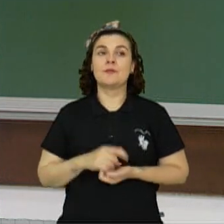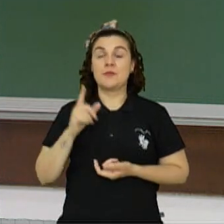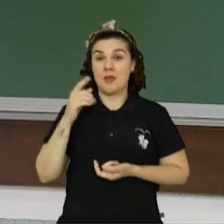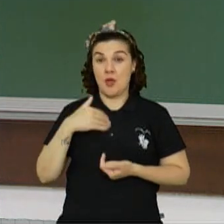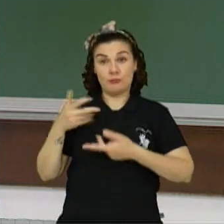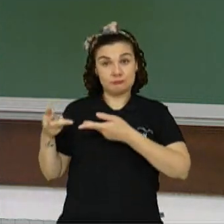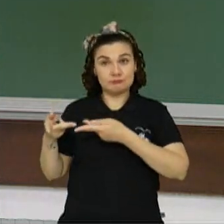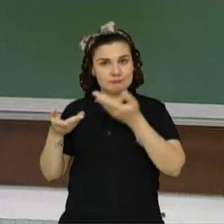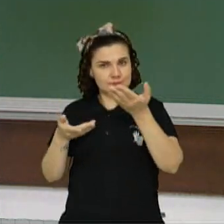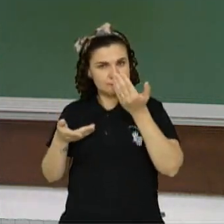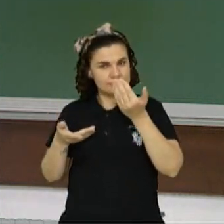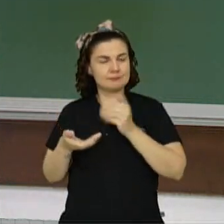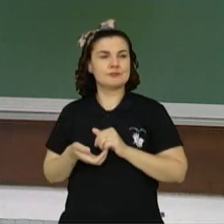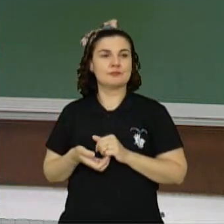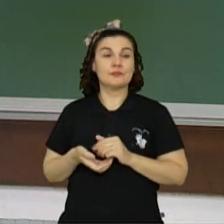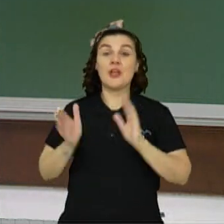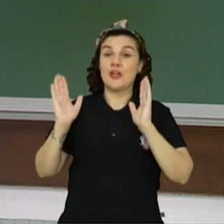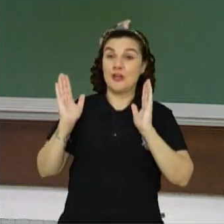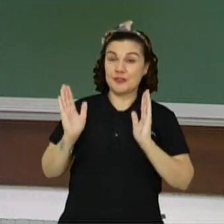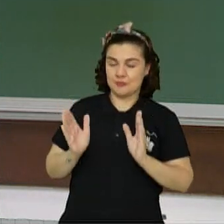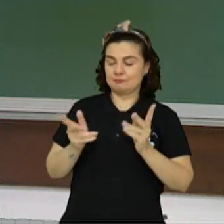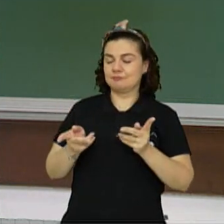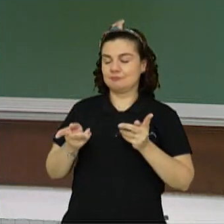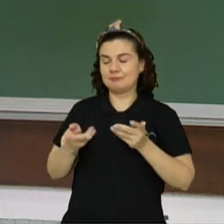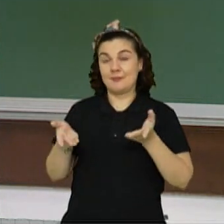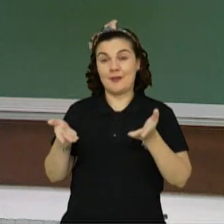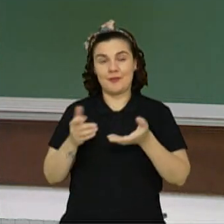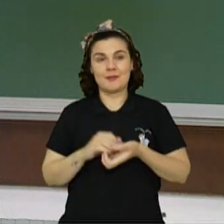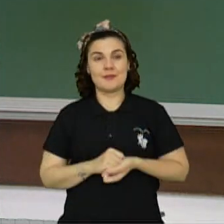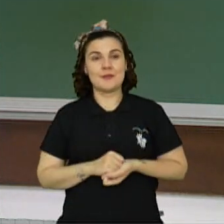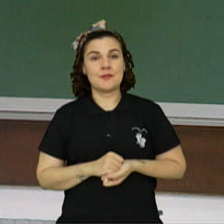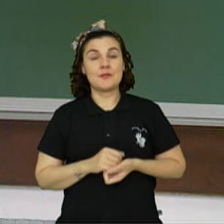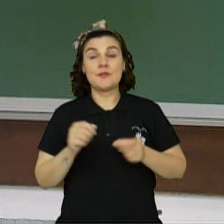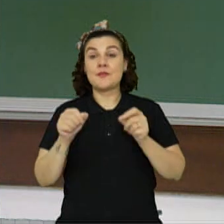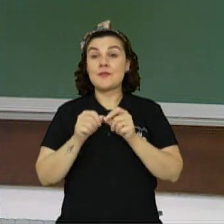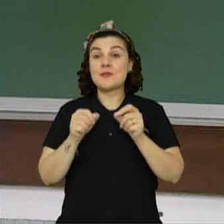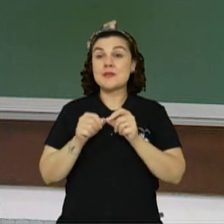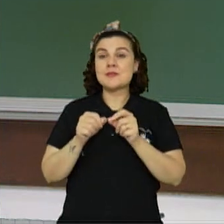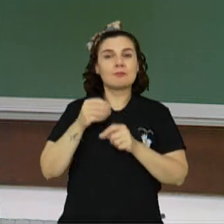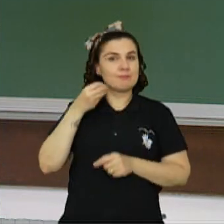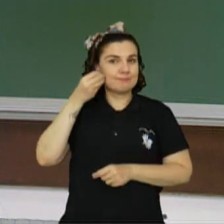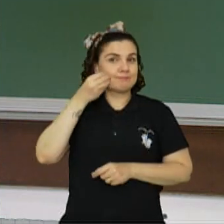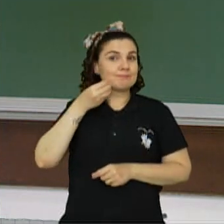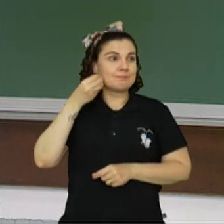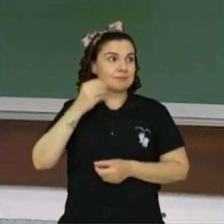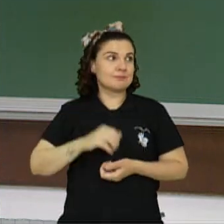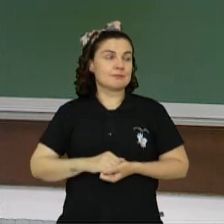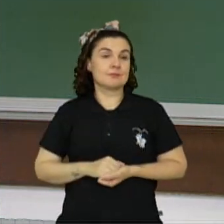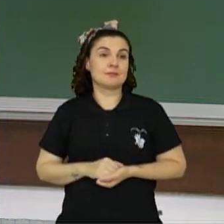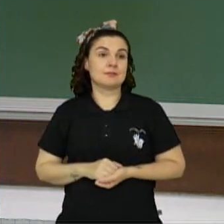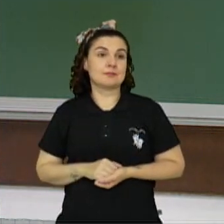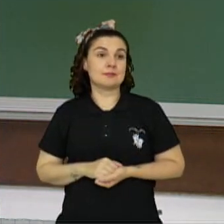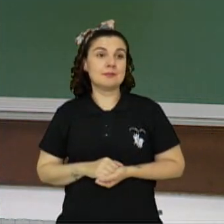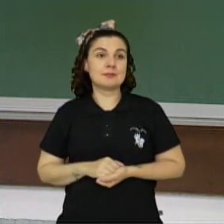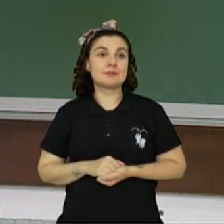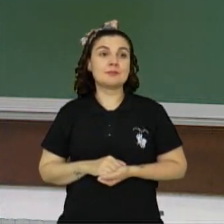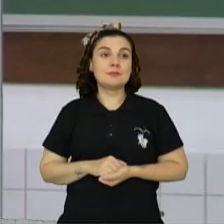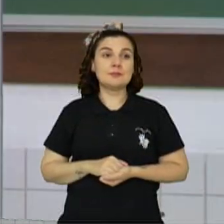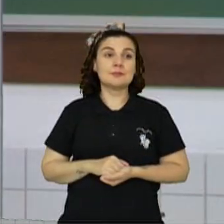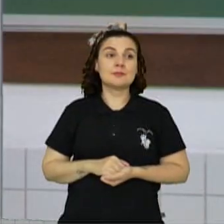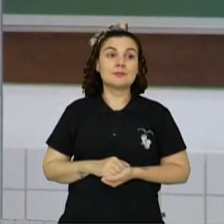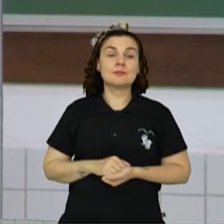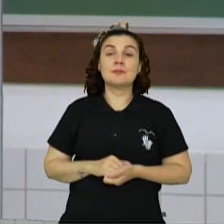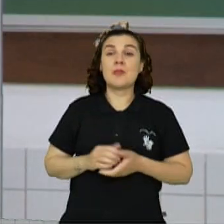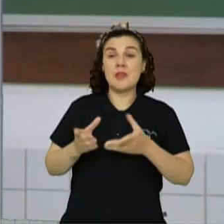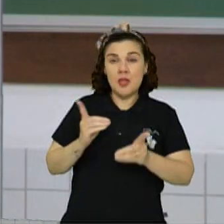convido vocês, como já convidei lá no início da aula, a fazermos um experimento, né? A identificarmos